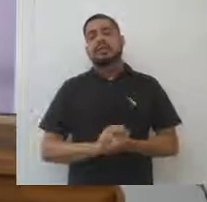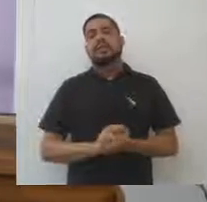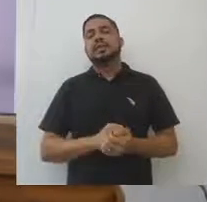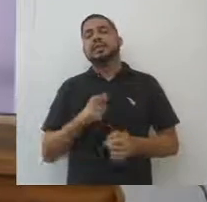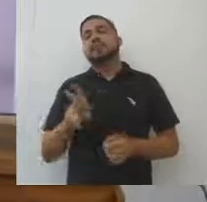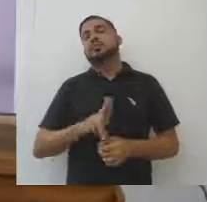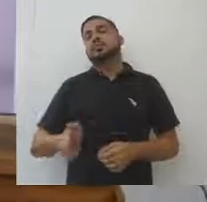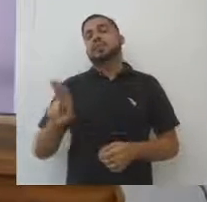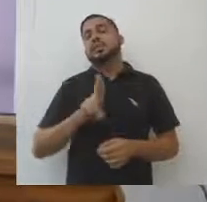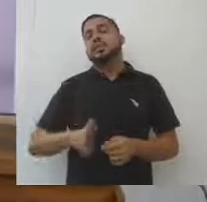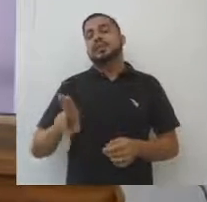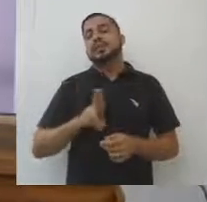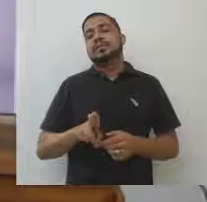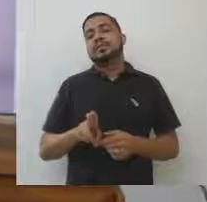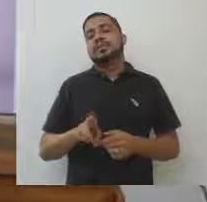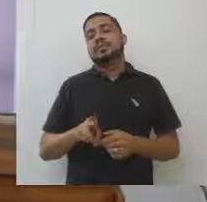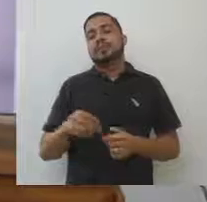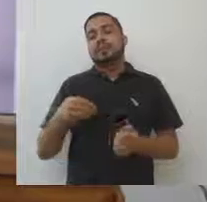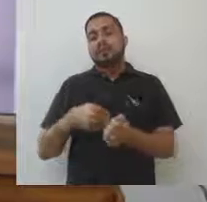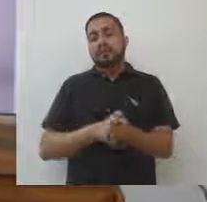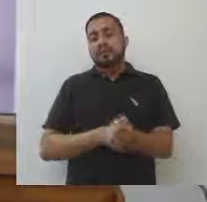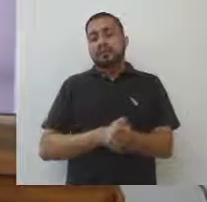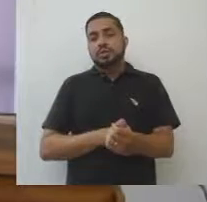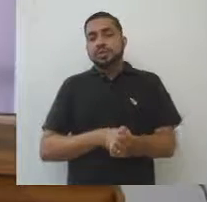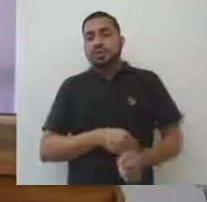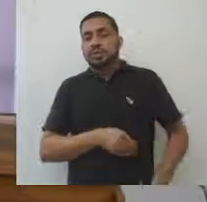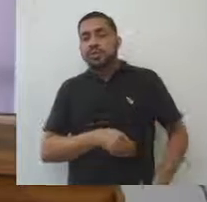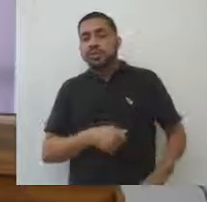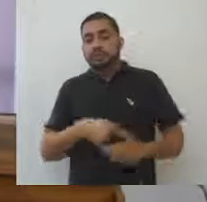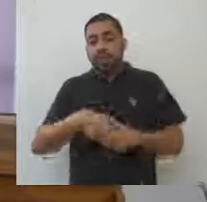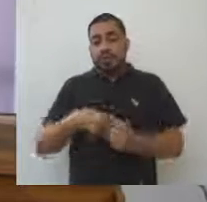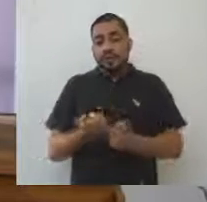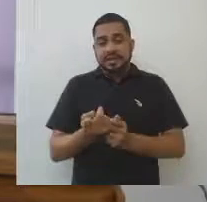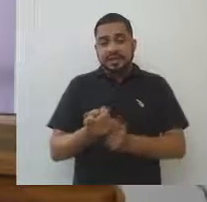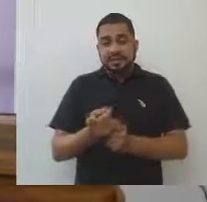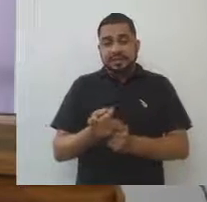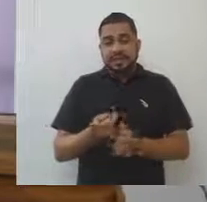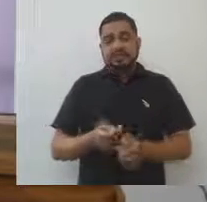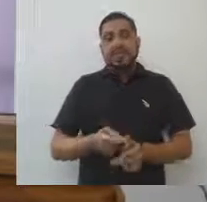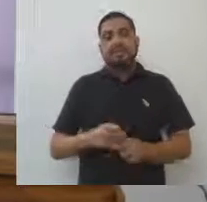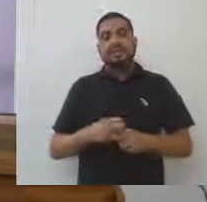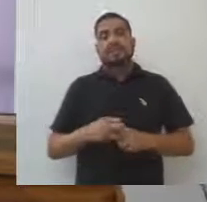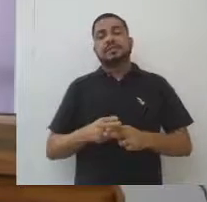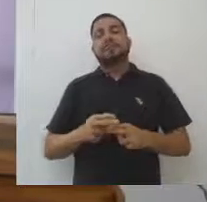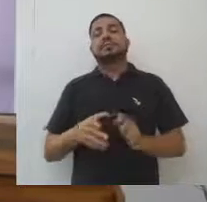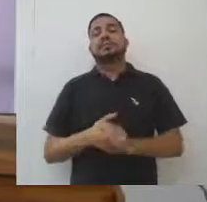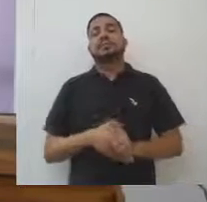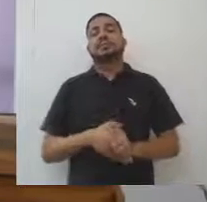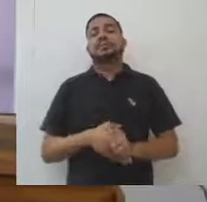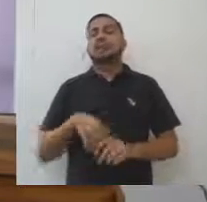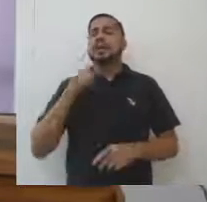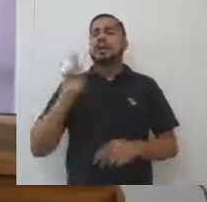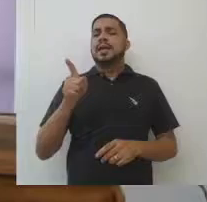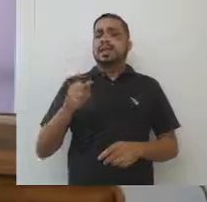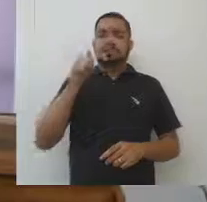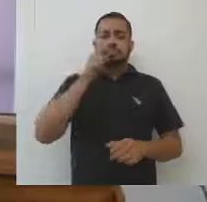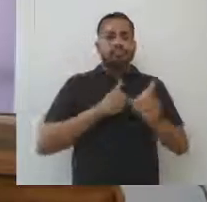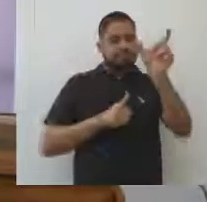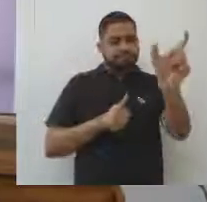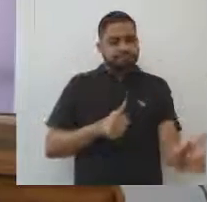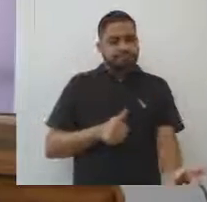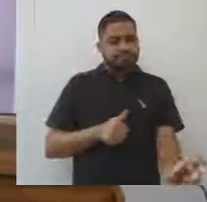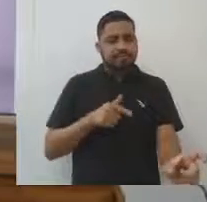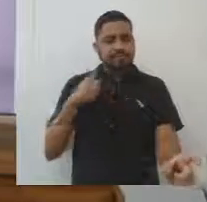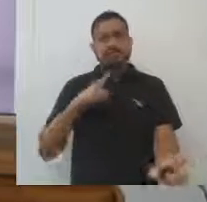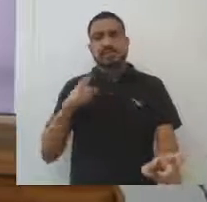ele utilizava para esconder o canivete. Então, é interessante. E ela tá a figura da